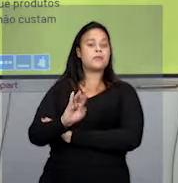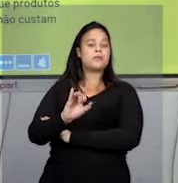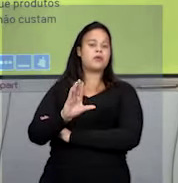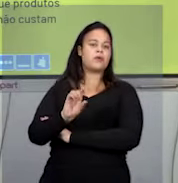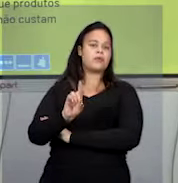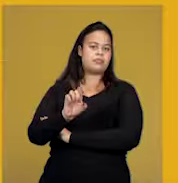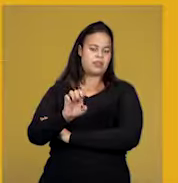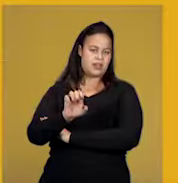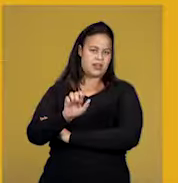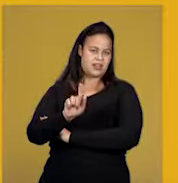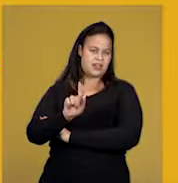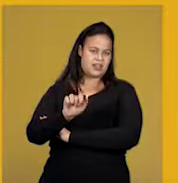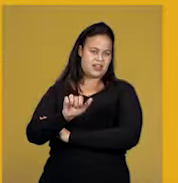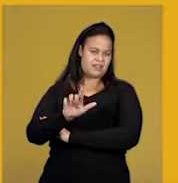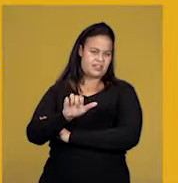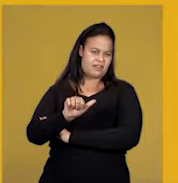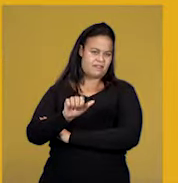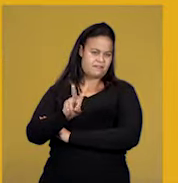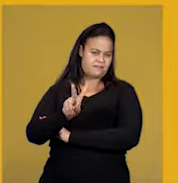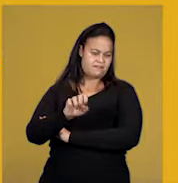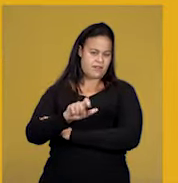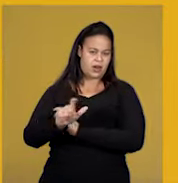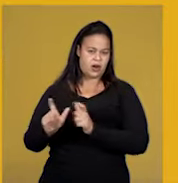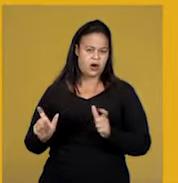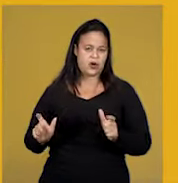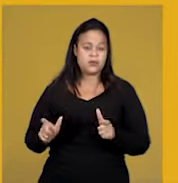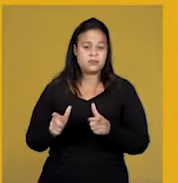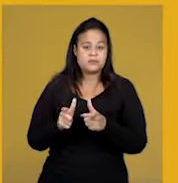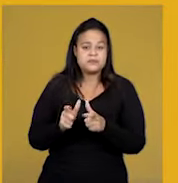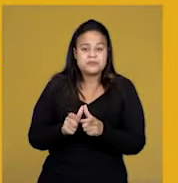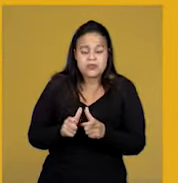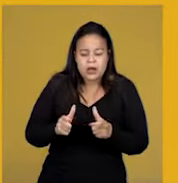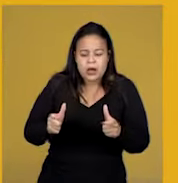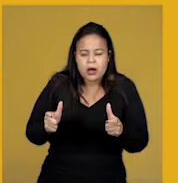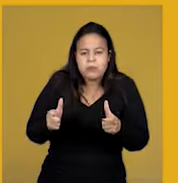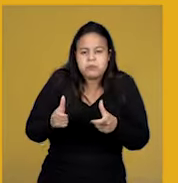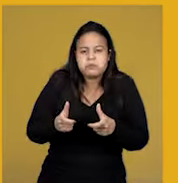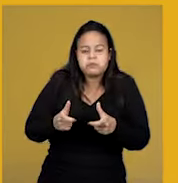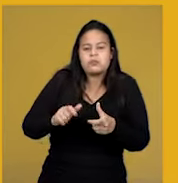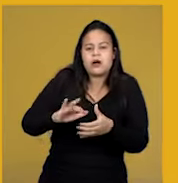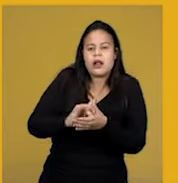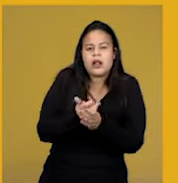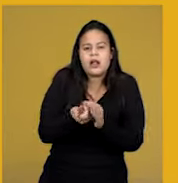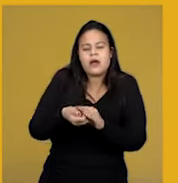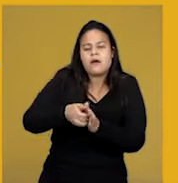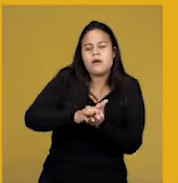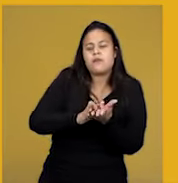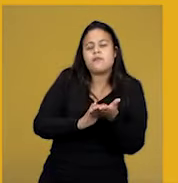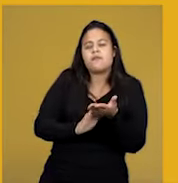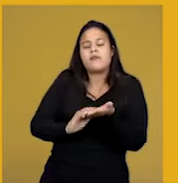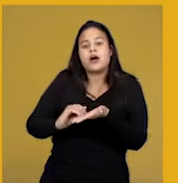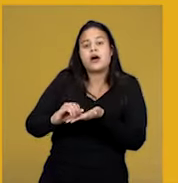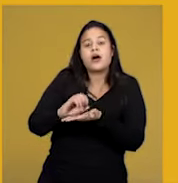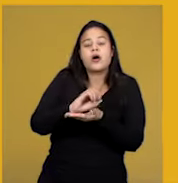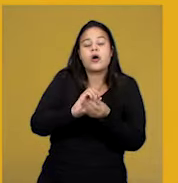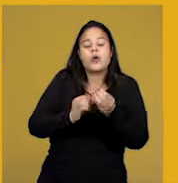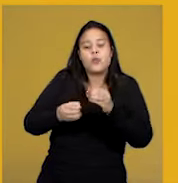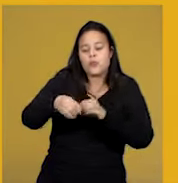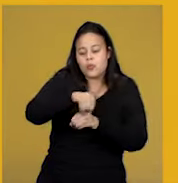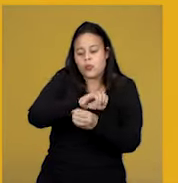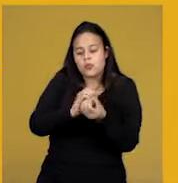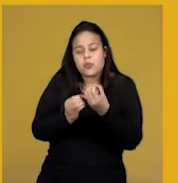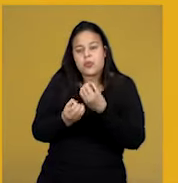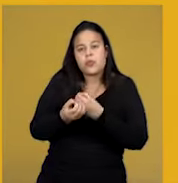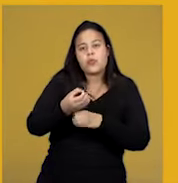As substâncias biodegradáveis são aquelas que as bactérias e micro-organismos conseguem comer. Olha,